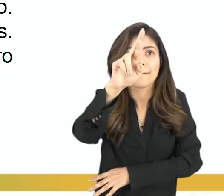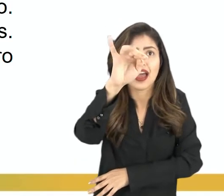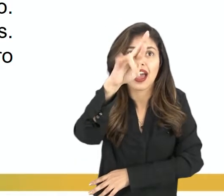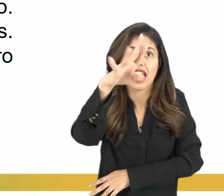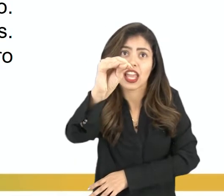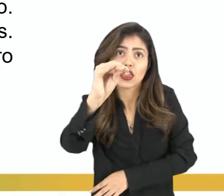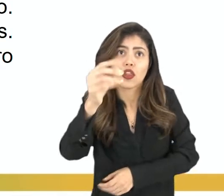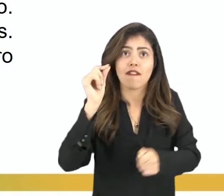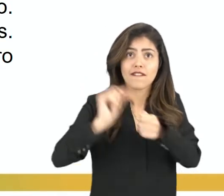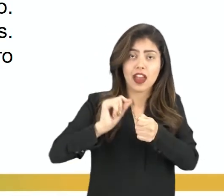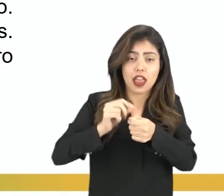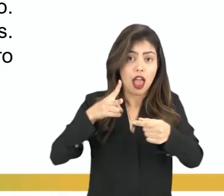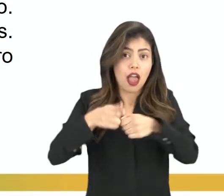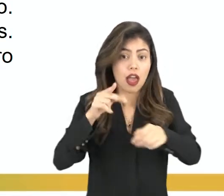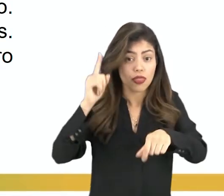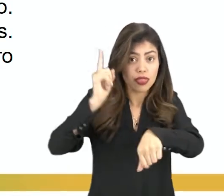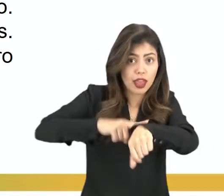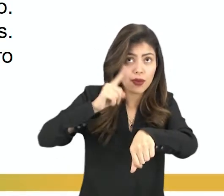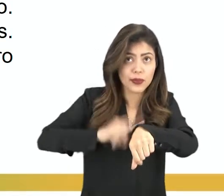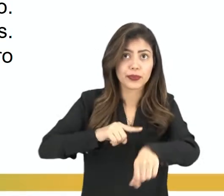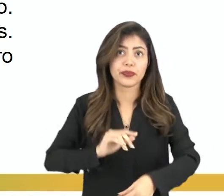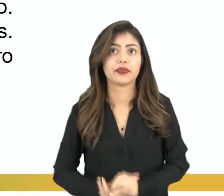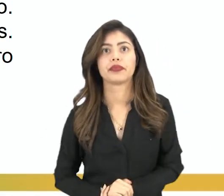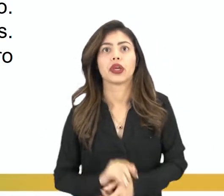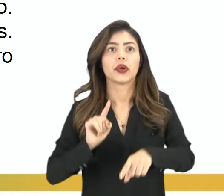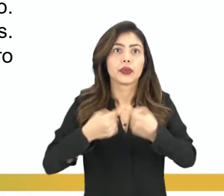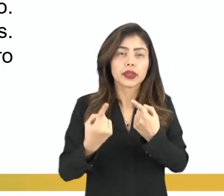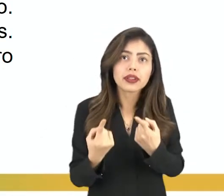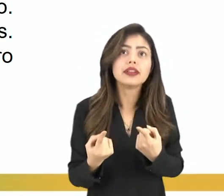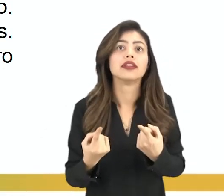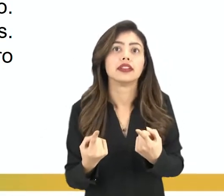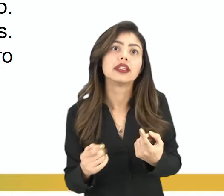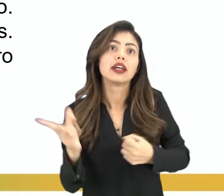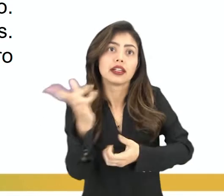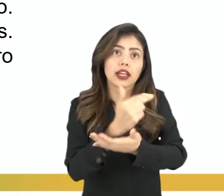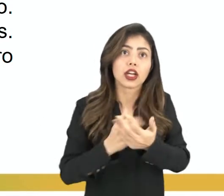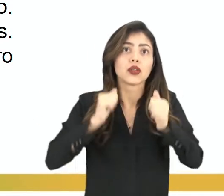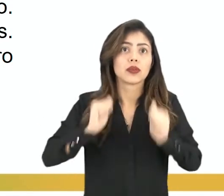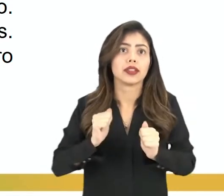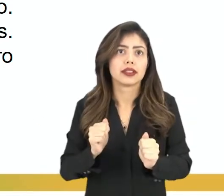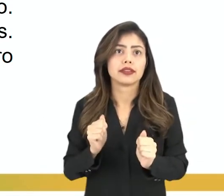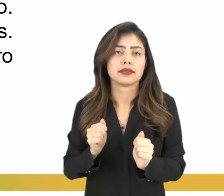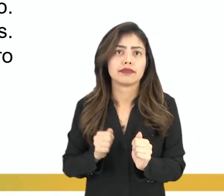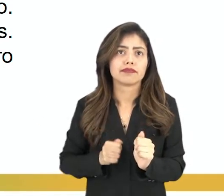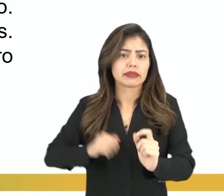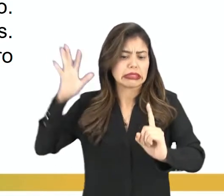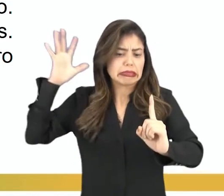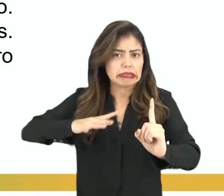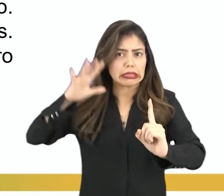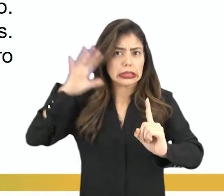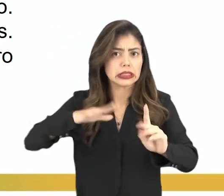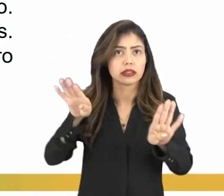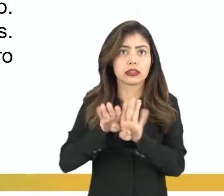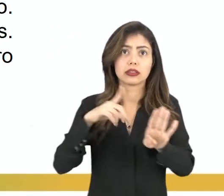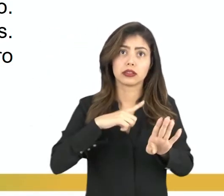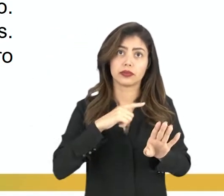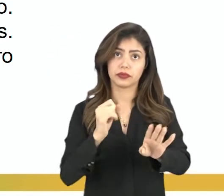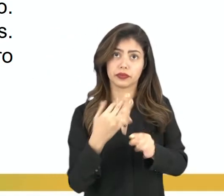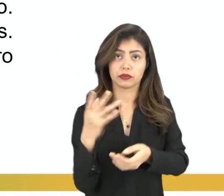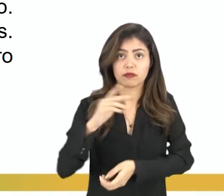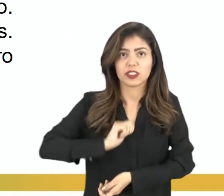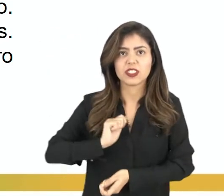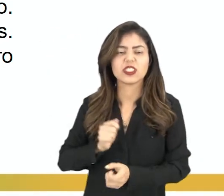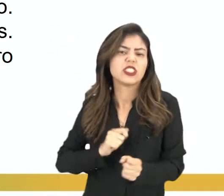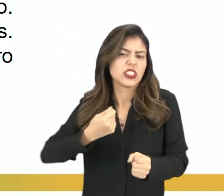Barreto, fazem um recorte de seu tempo. Portanto, a arte pode ser crítica e denunciar